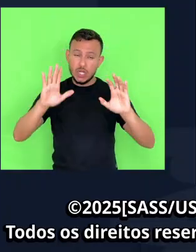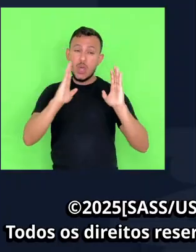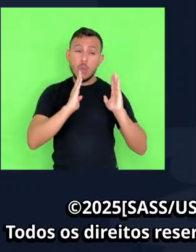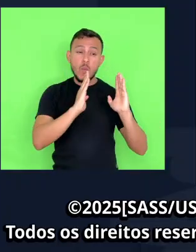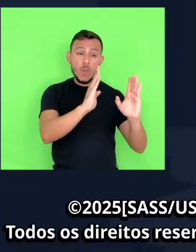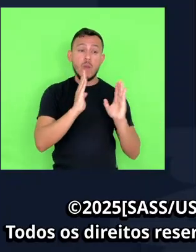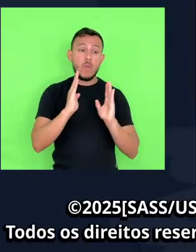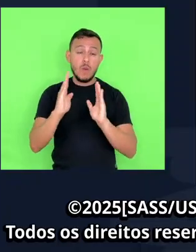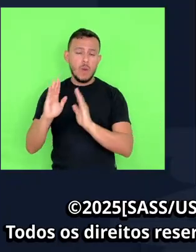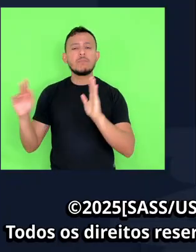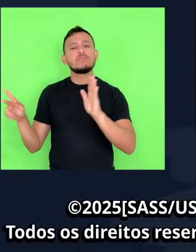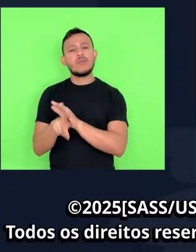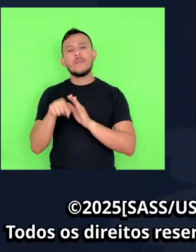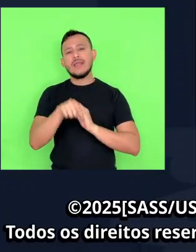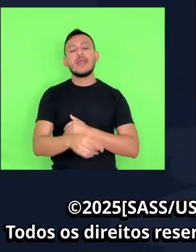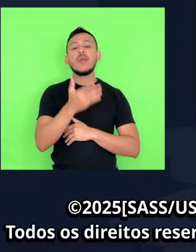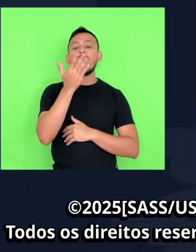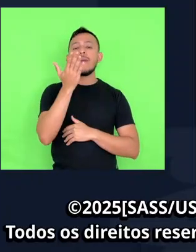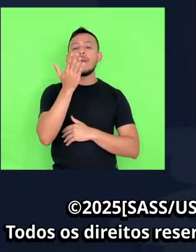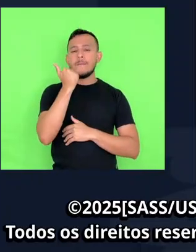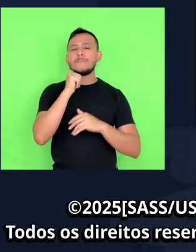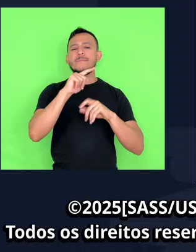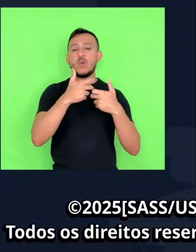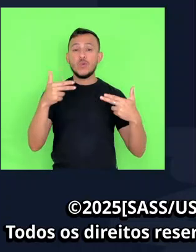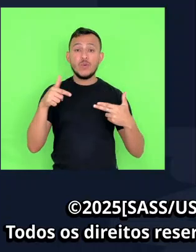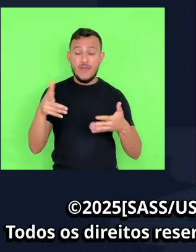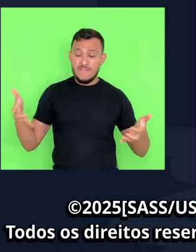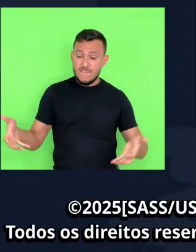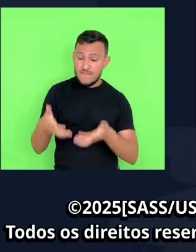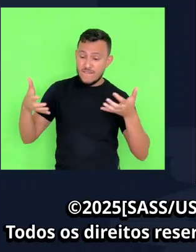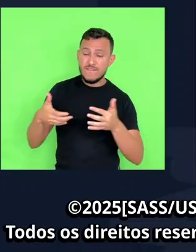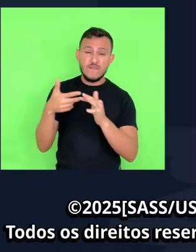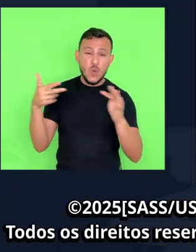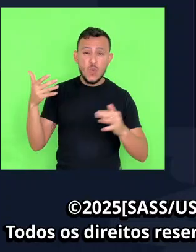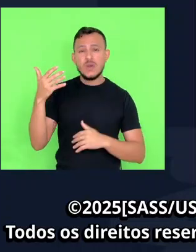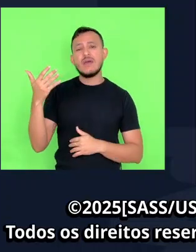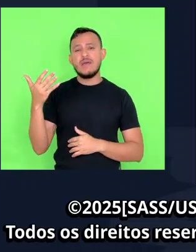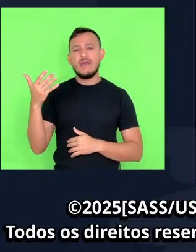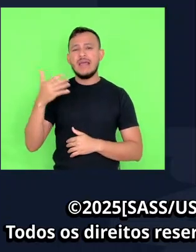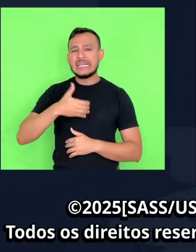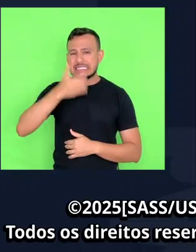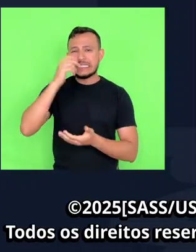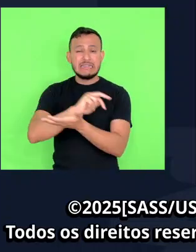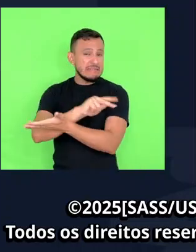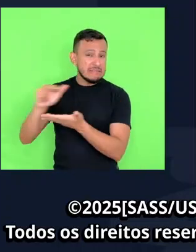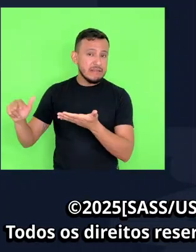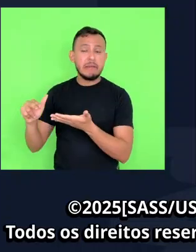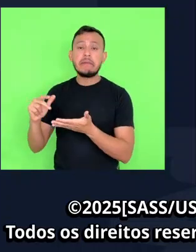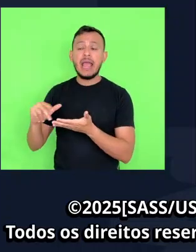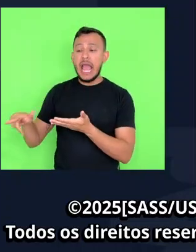corredores inteiros desse produto, e às vezes frutas e verduras ficam num cantinho e nem sempre de muito